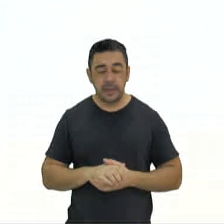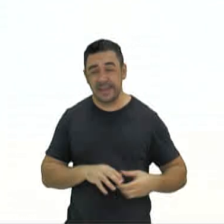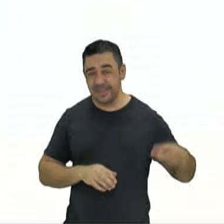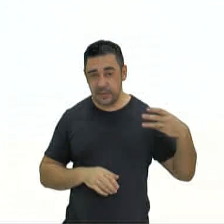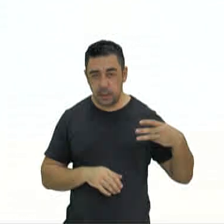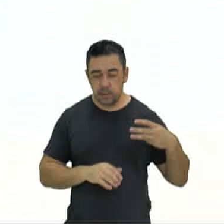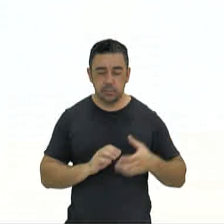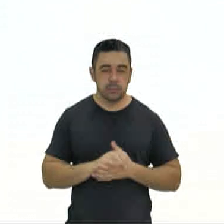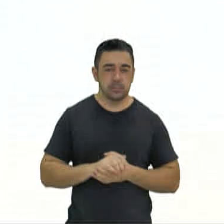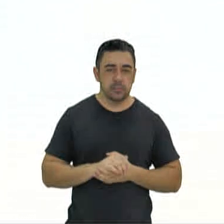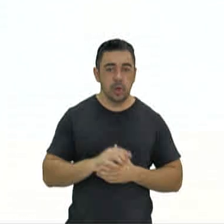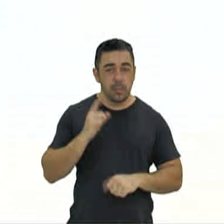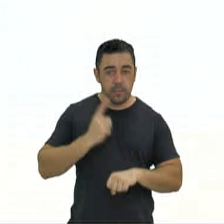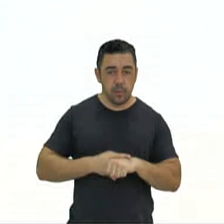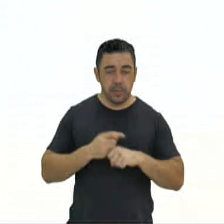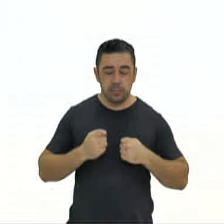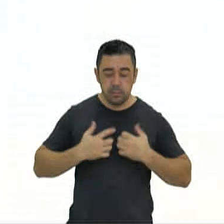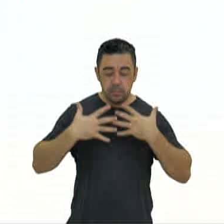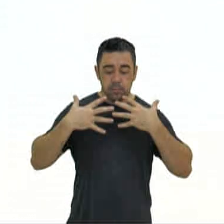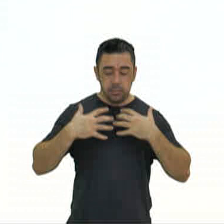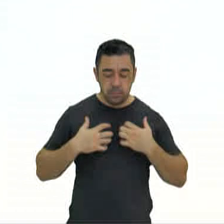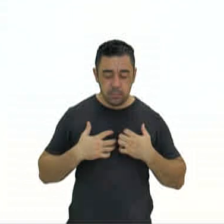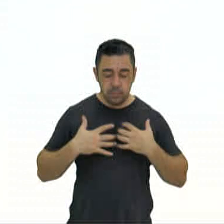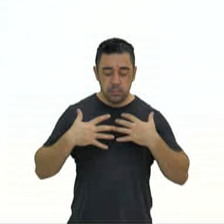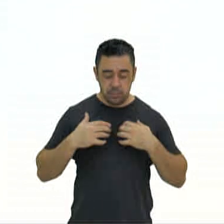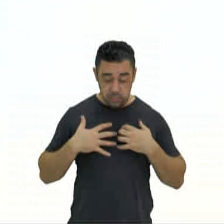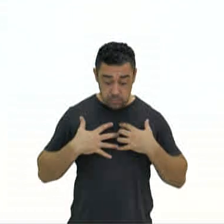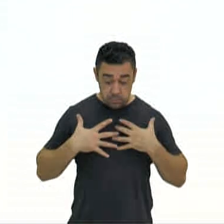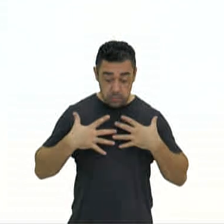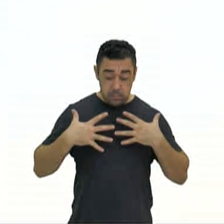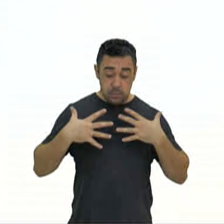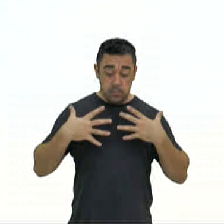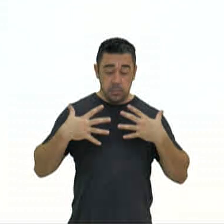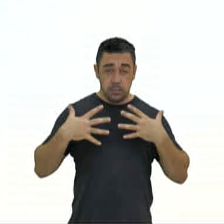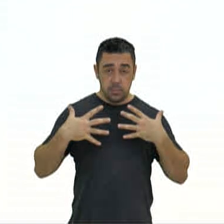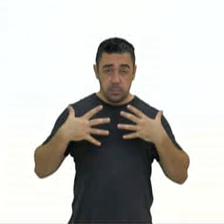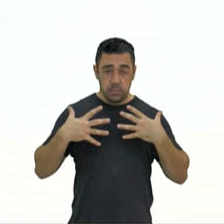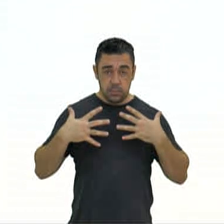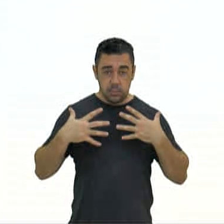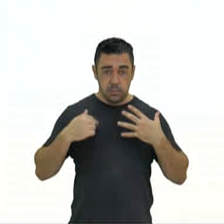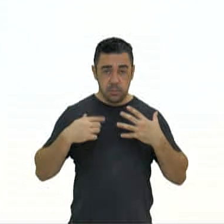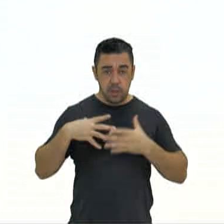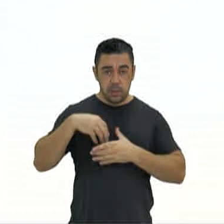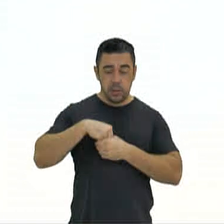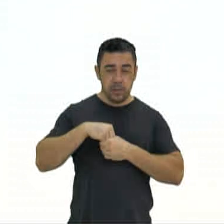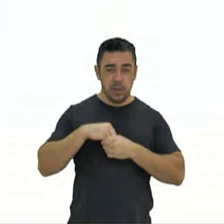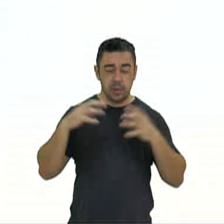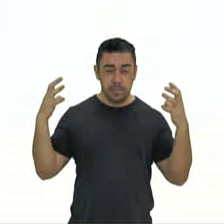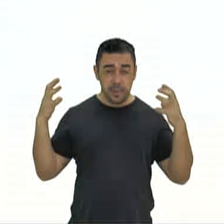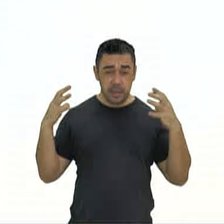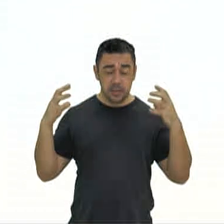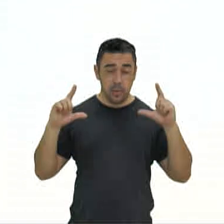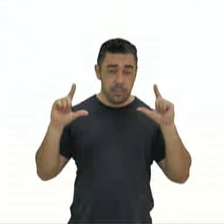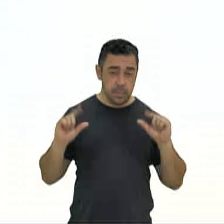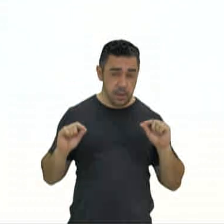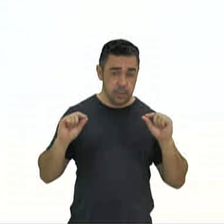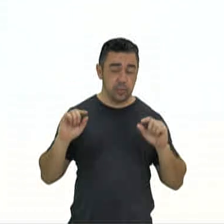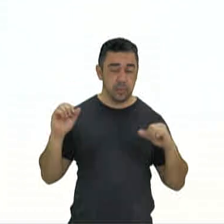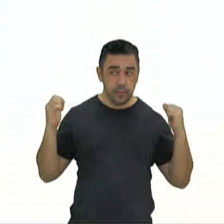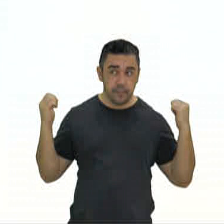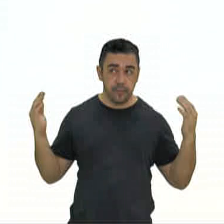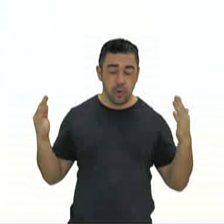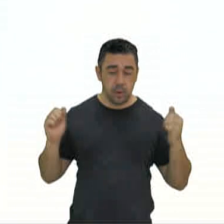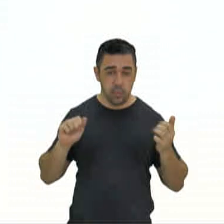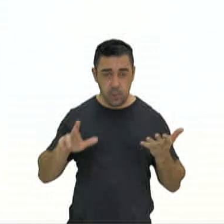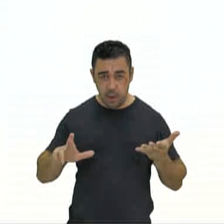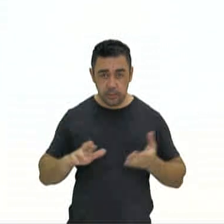3. Durante a expiração, o volume torácico aumenta e a pressão interna se torna menor que a pressão do ar